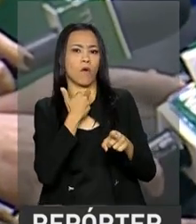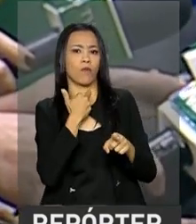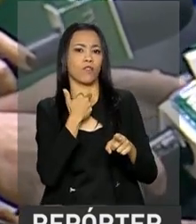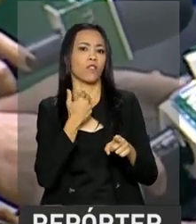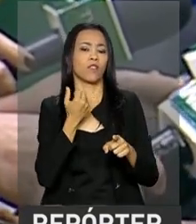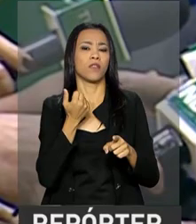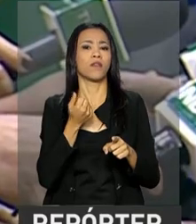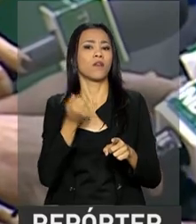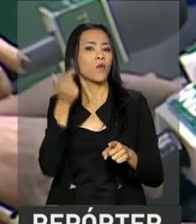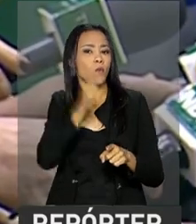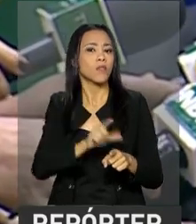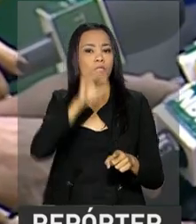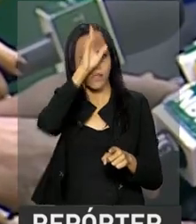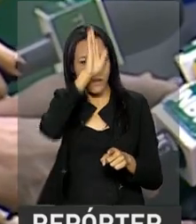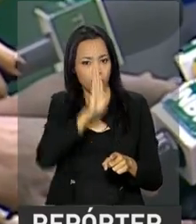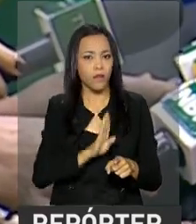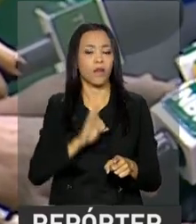da gratuidade no éem 2017